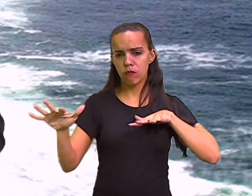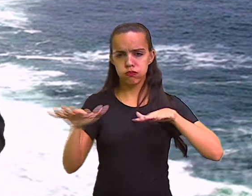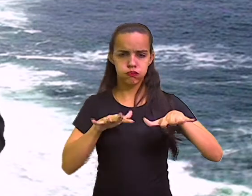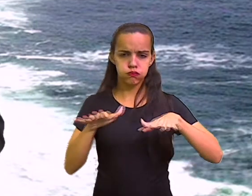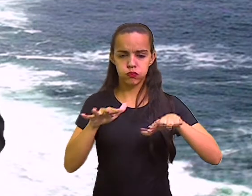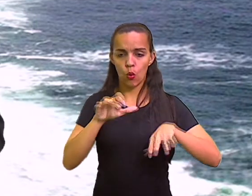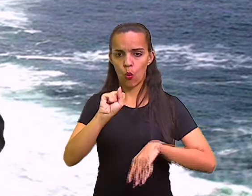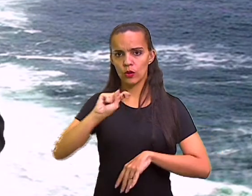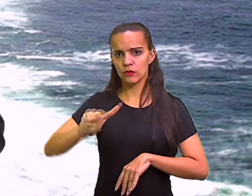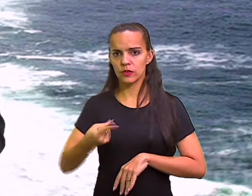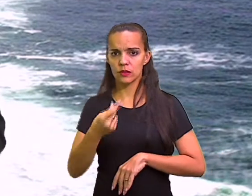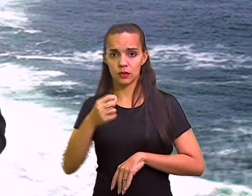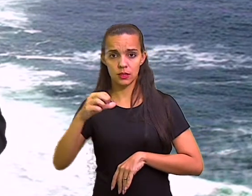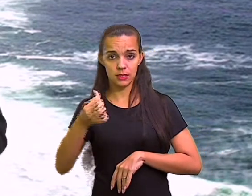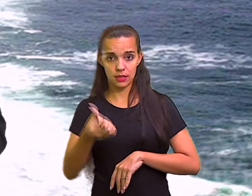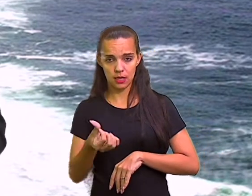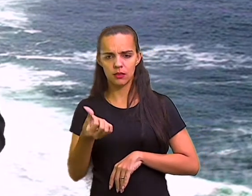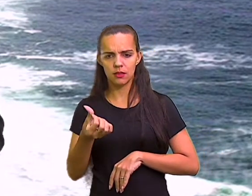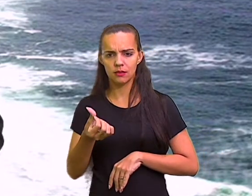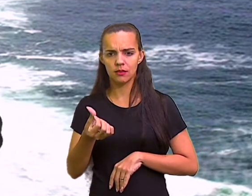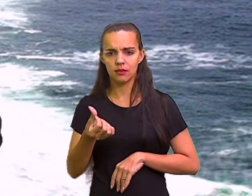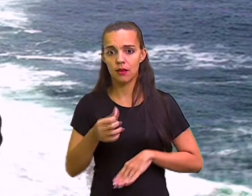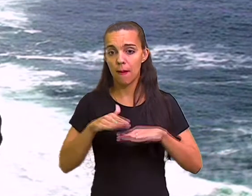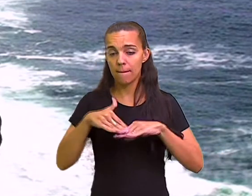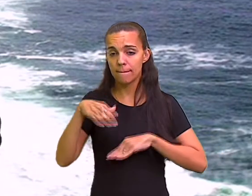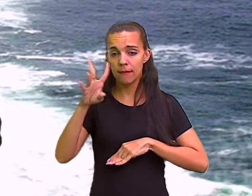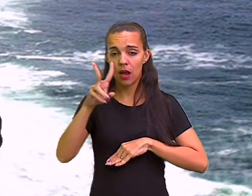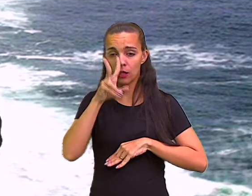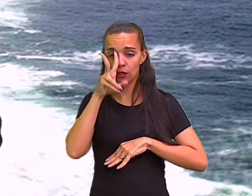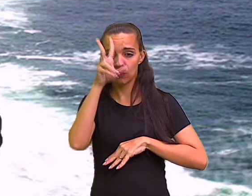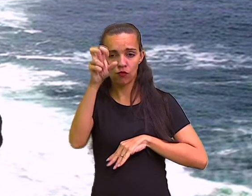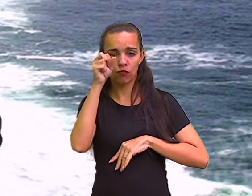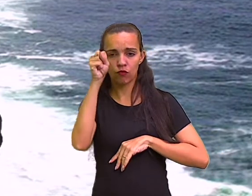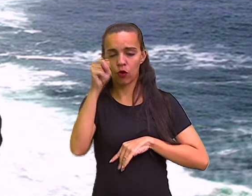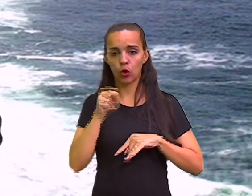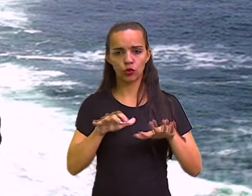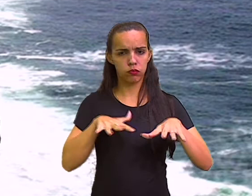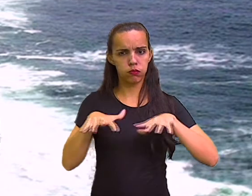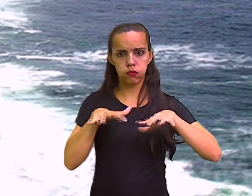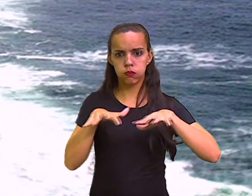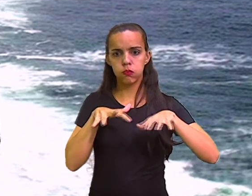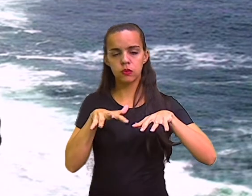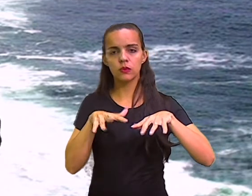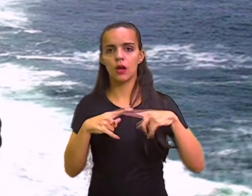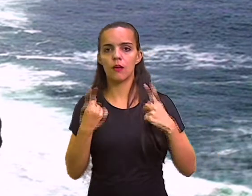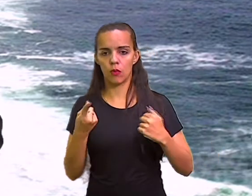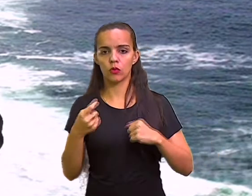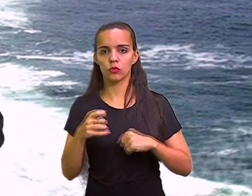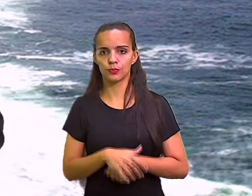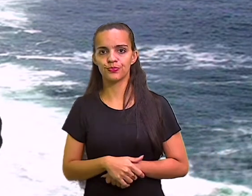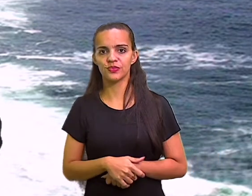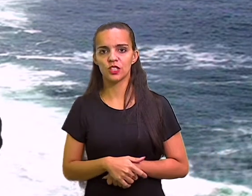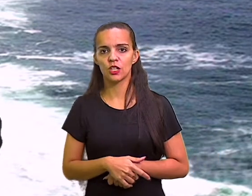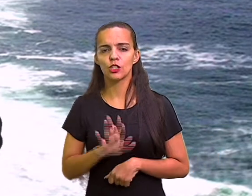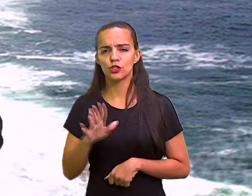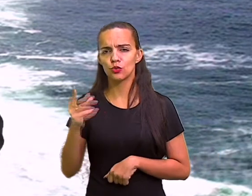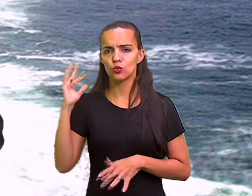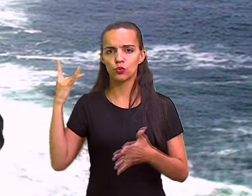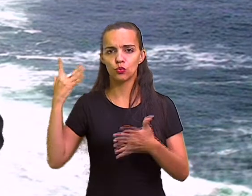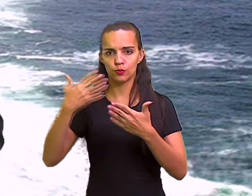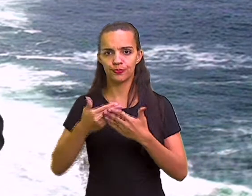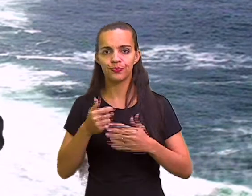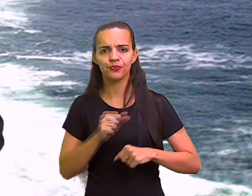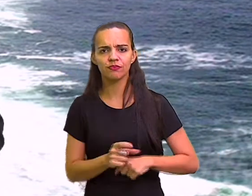8,9 graus da escala Richter, com epicentro ao largo da ilha de Sumatra. O